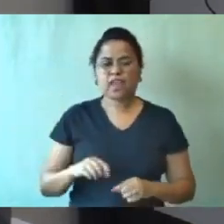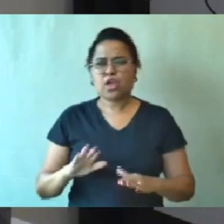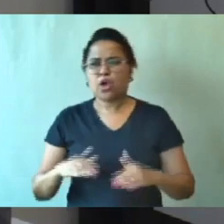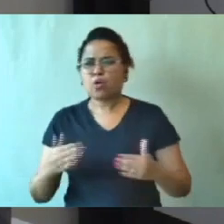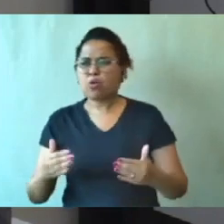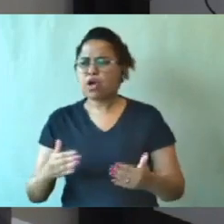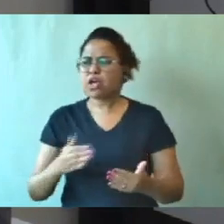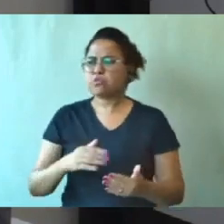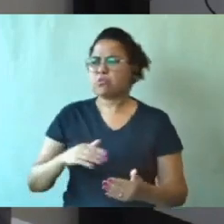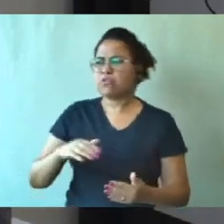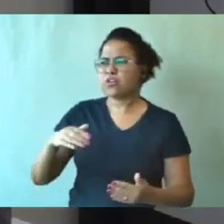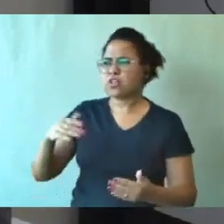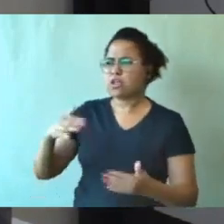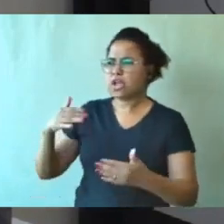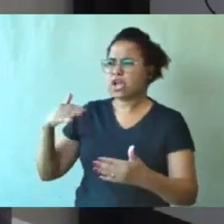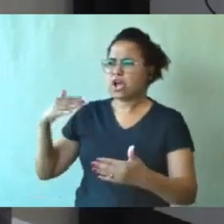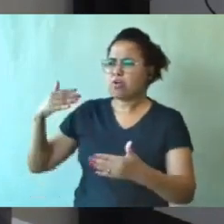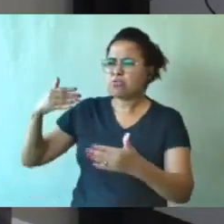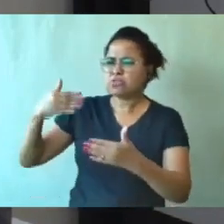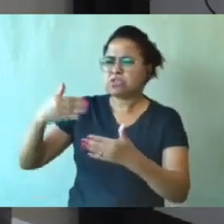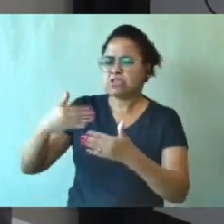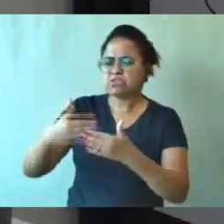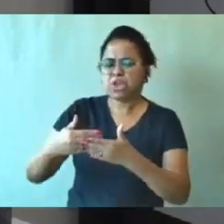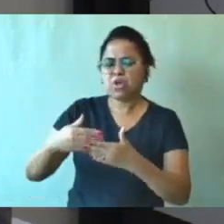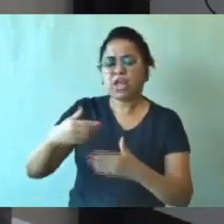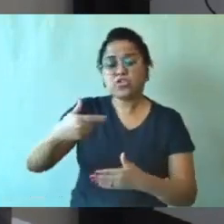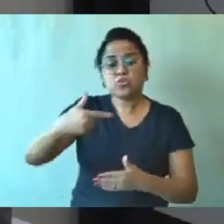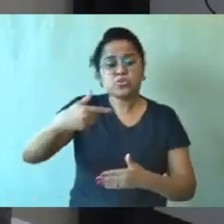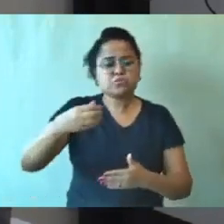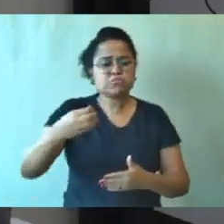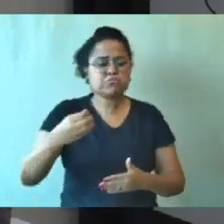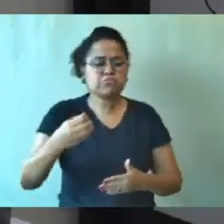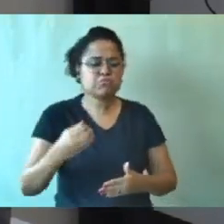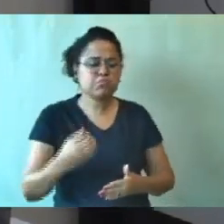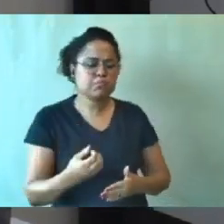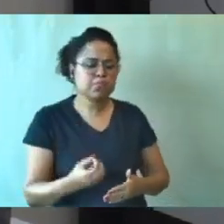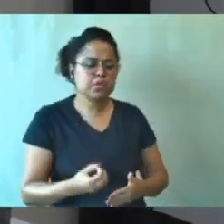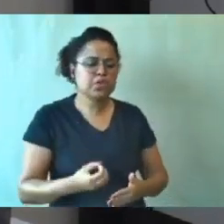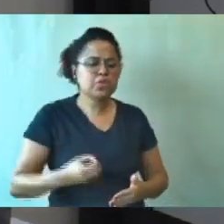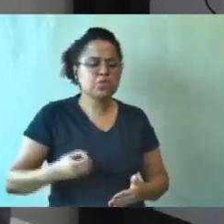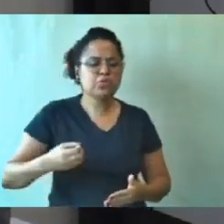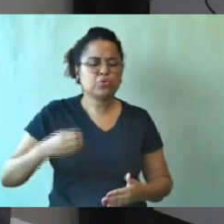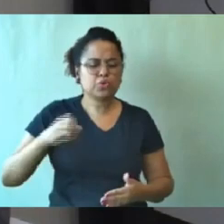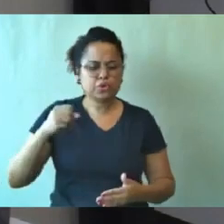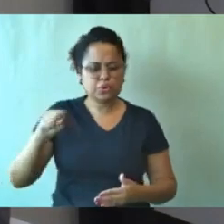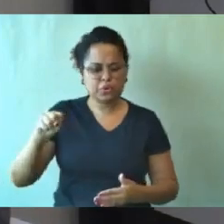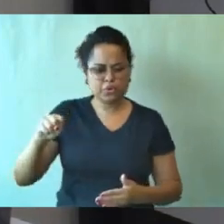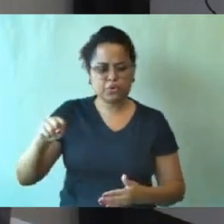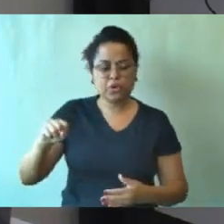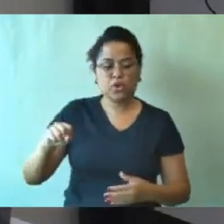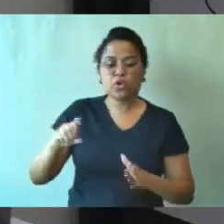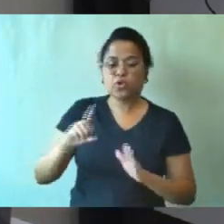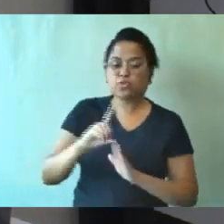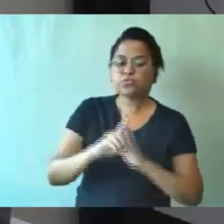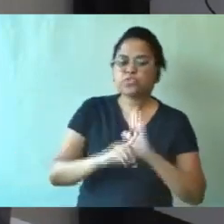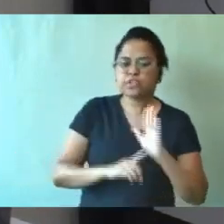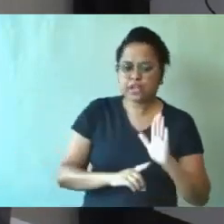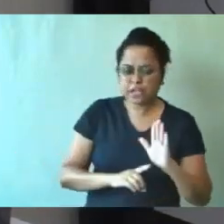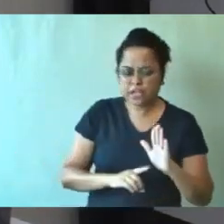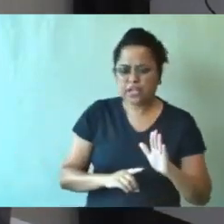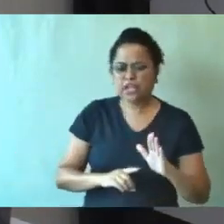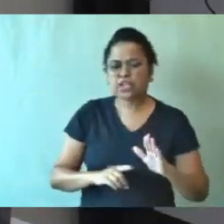em 2008, que em 2008 o que, que foi feito? A concessão era o direito de explorar o transporte coletivo de Belo Horizonte,